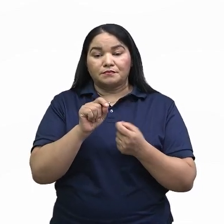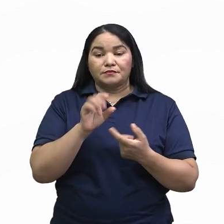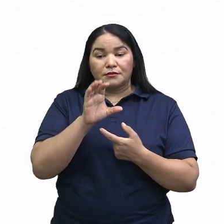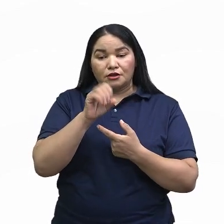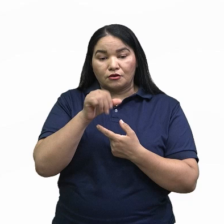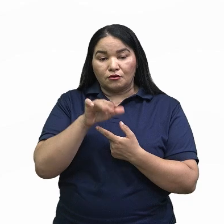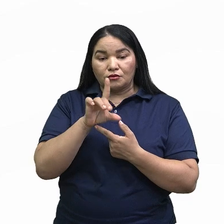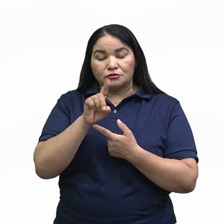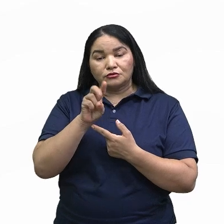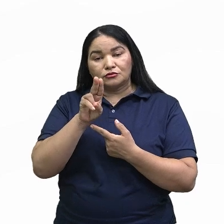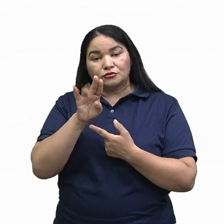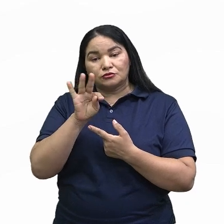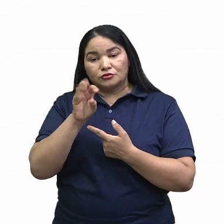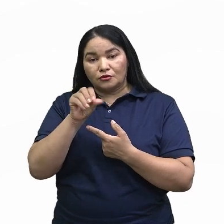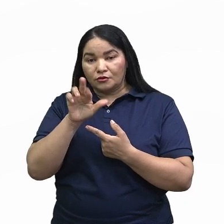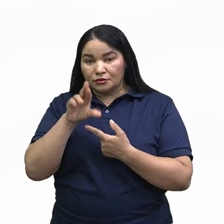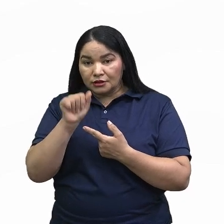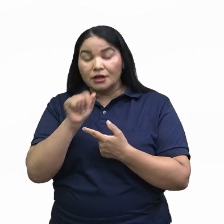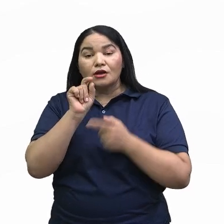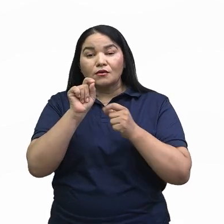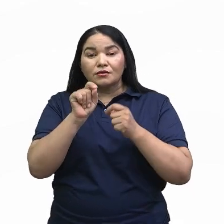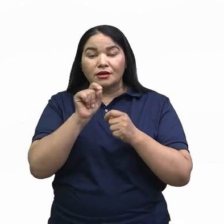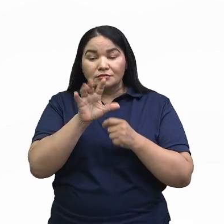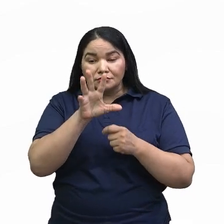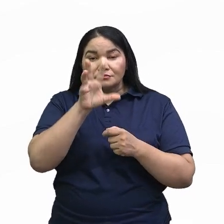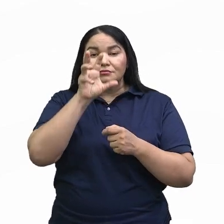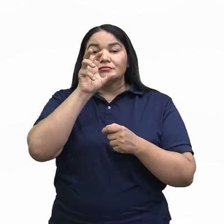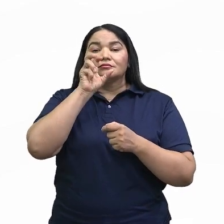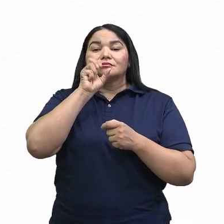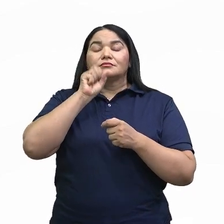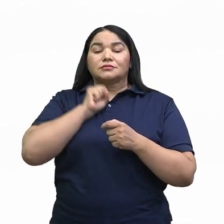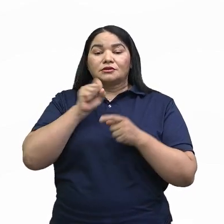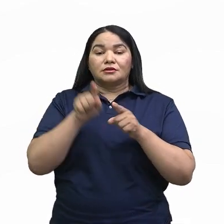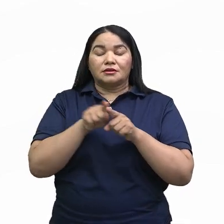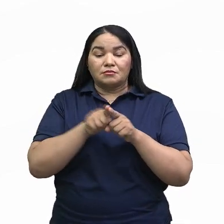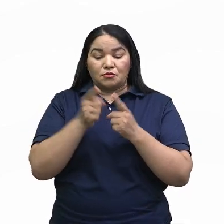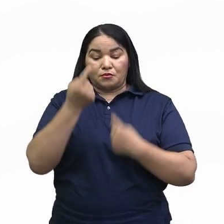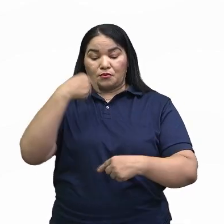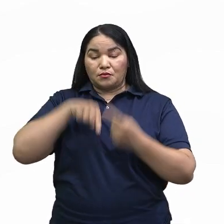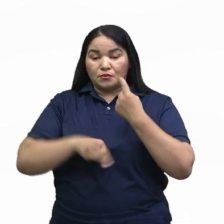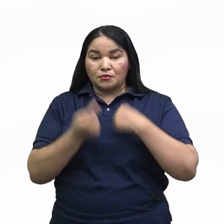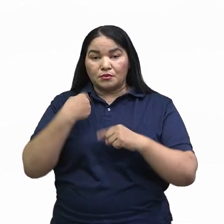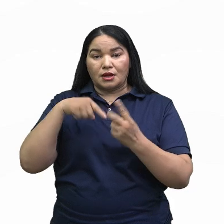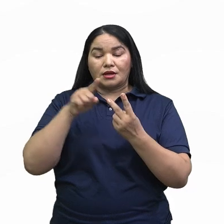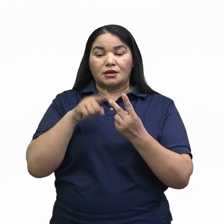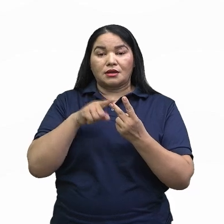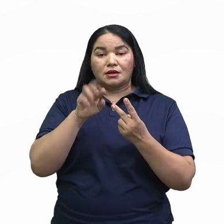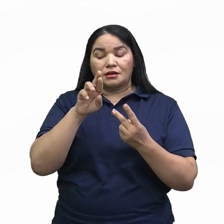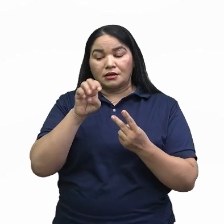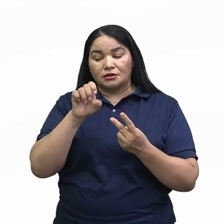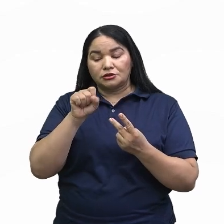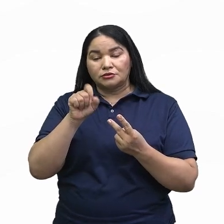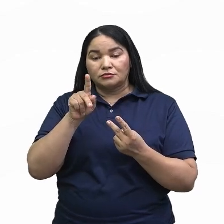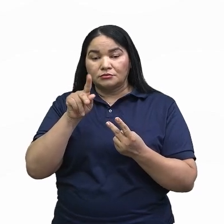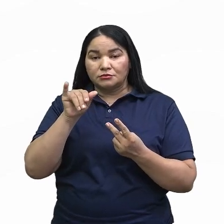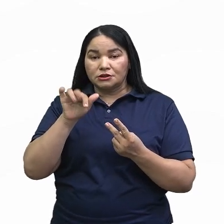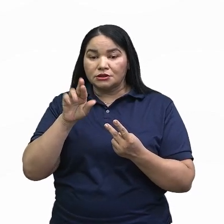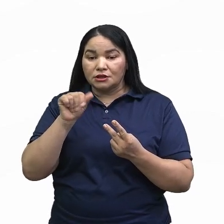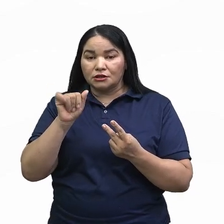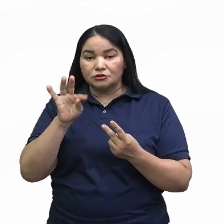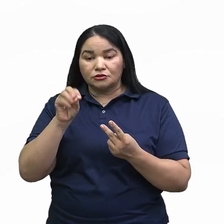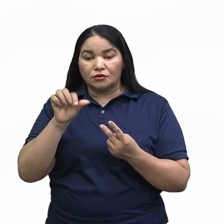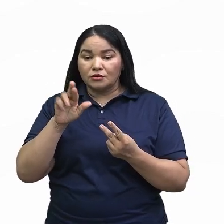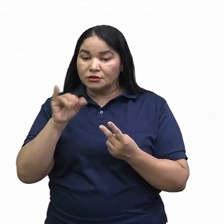porção respiratória. Estas porções são também conhecidas como vias aéreas ou respiratórias